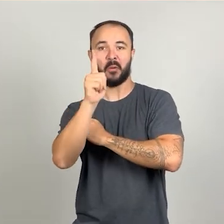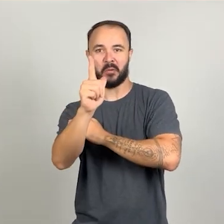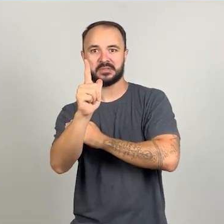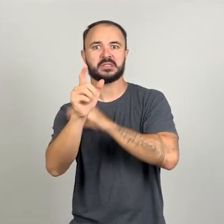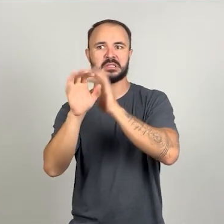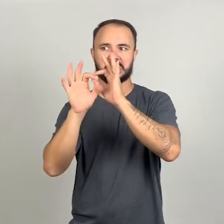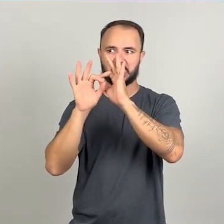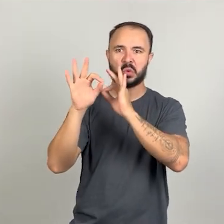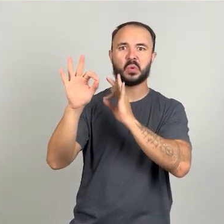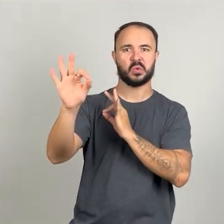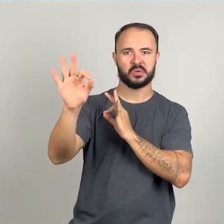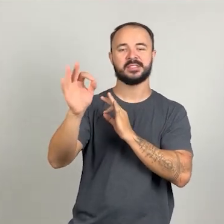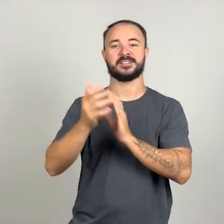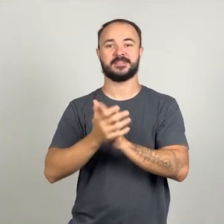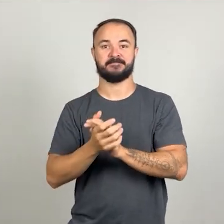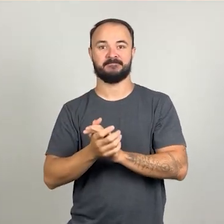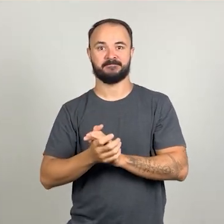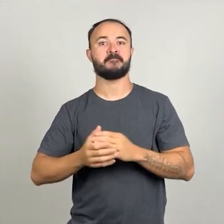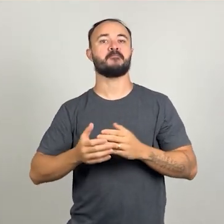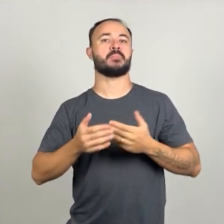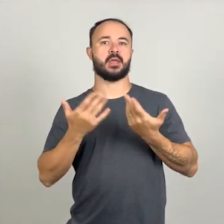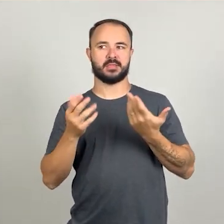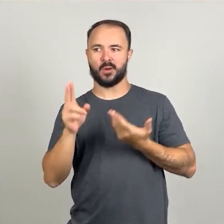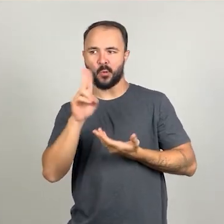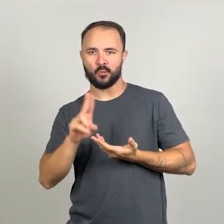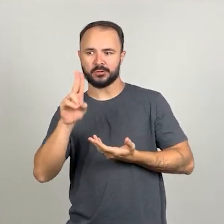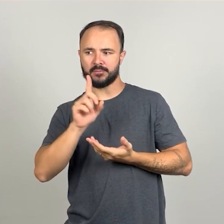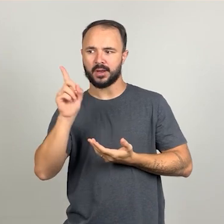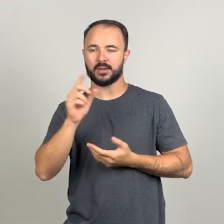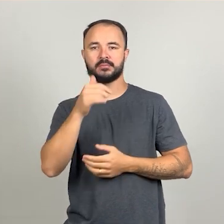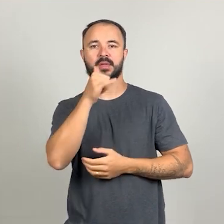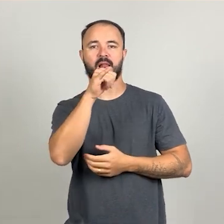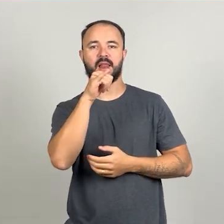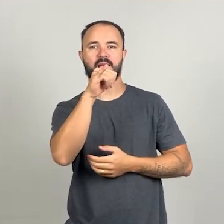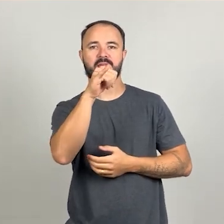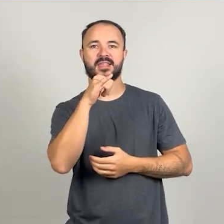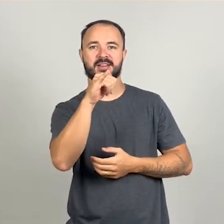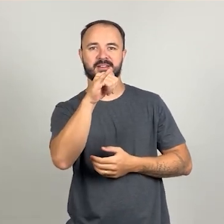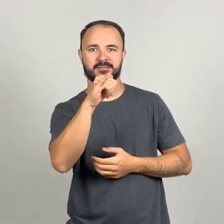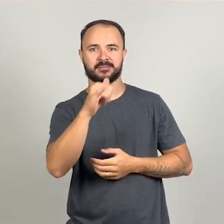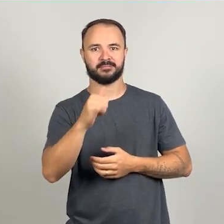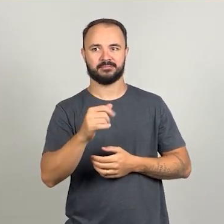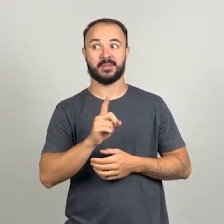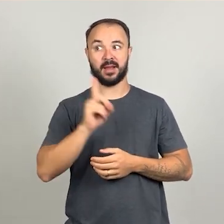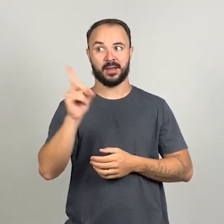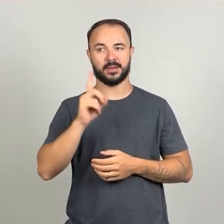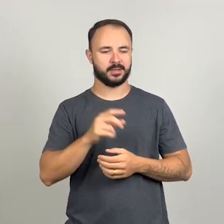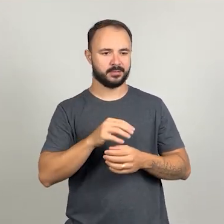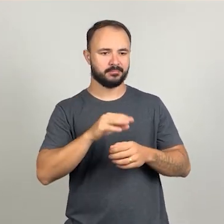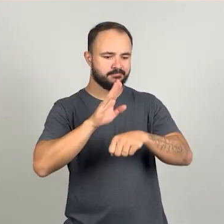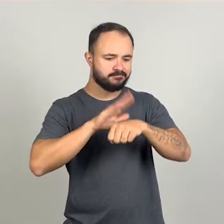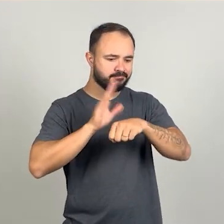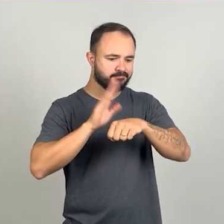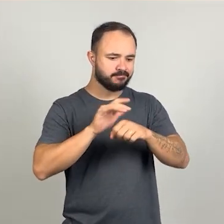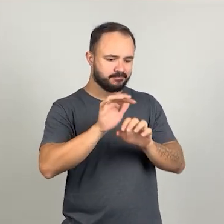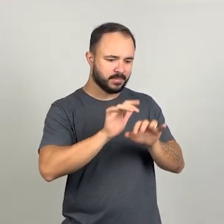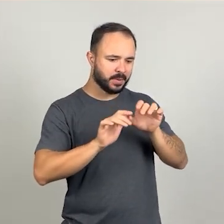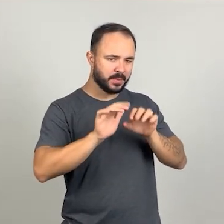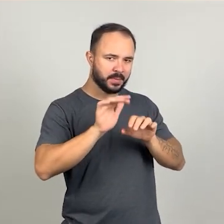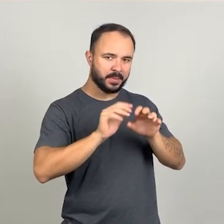do aparelho era possível por meio da eletricidade que codificava as mensagens através